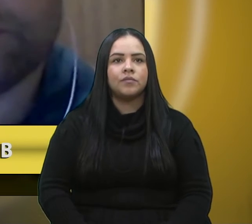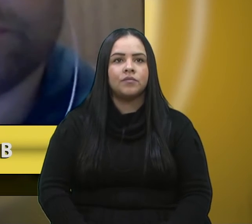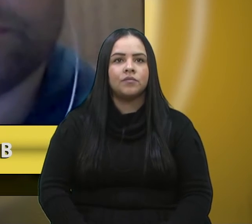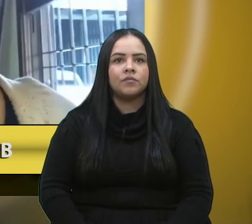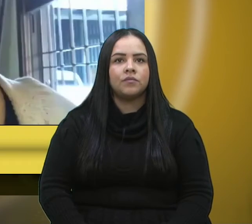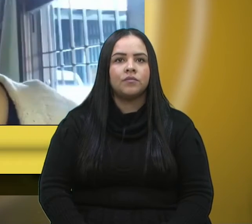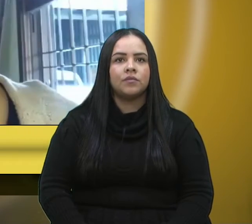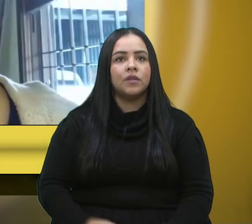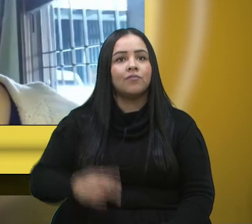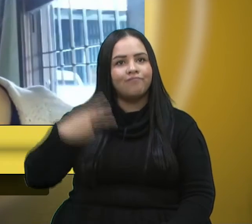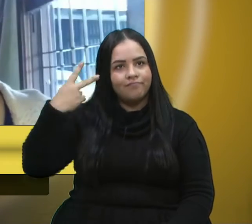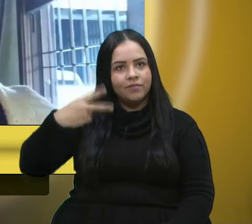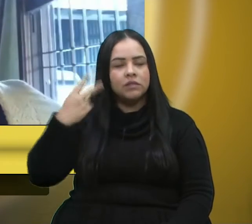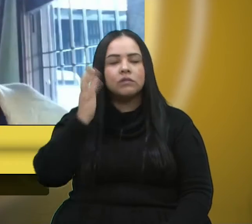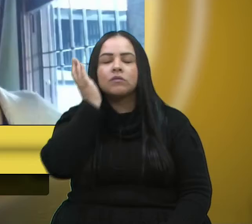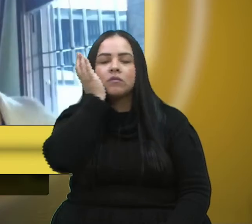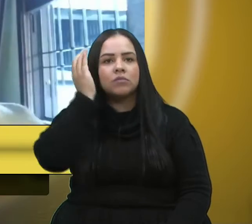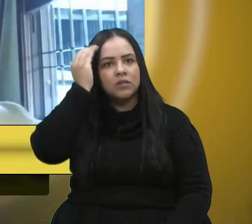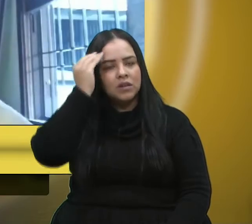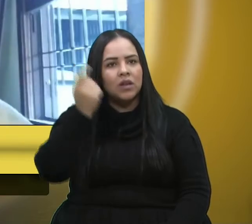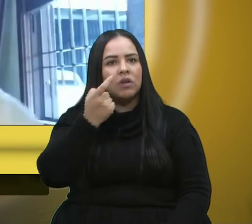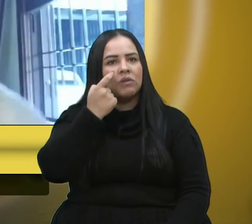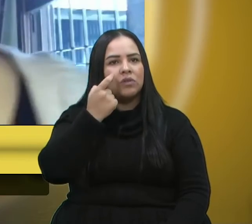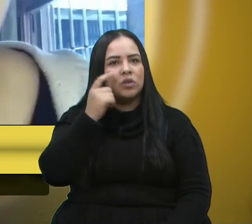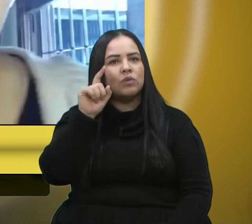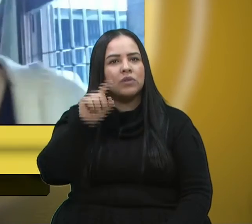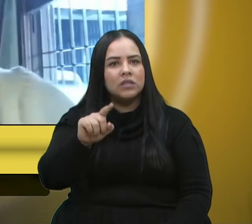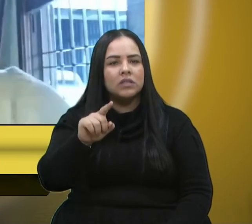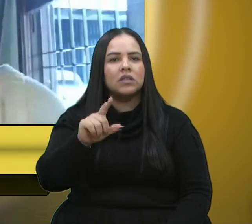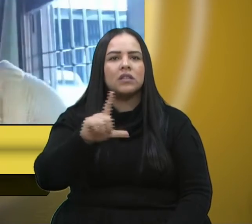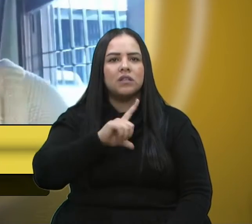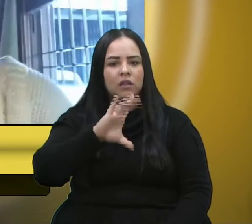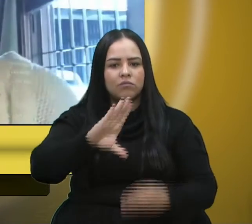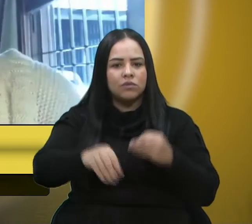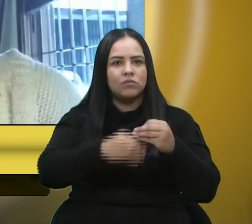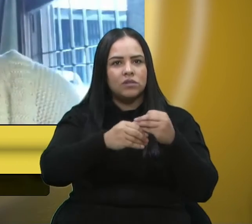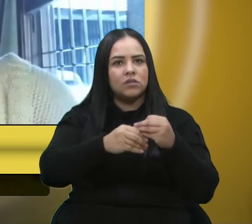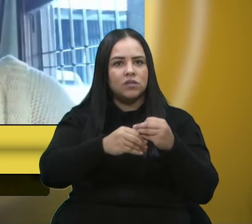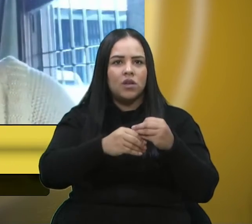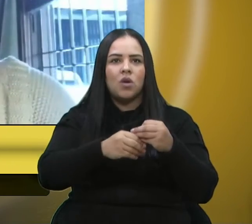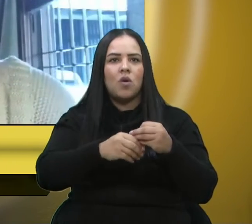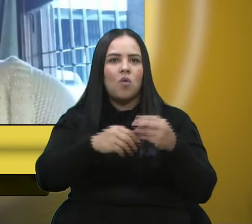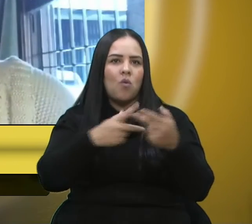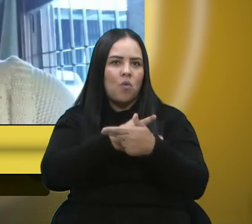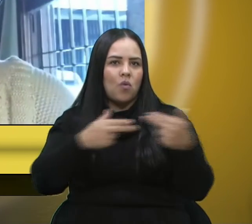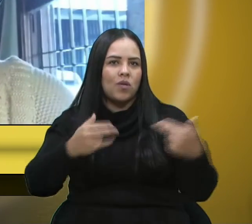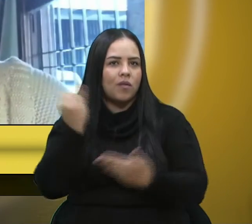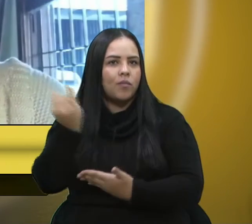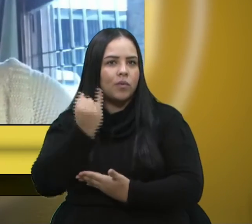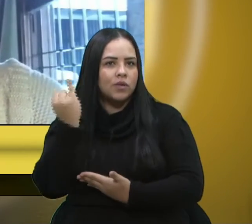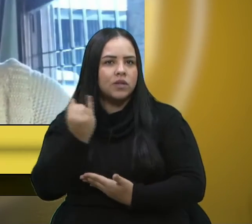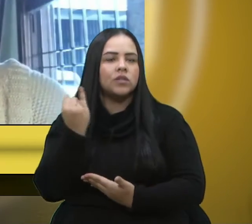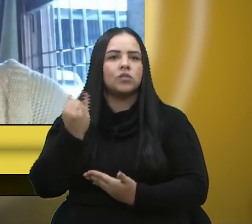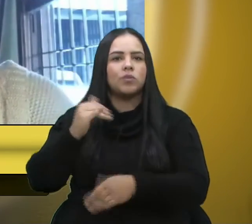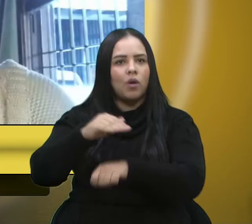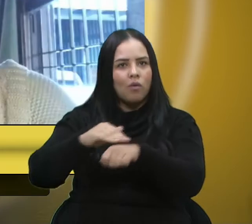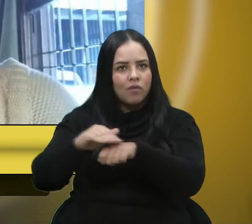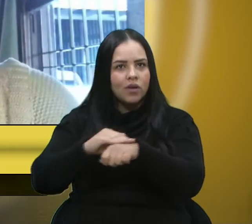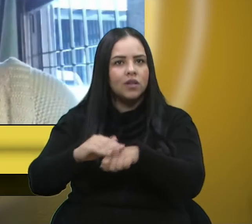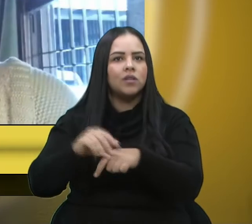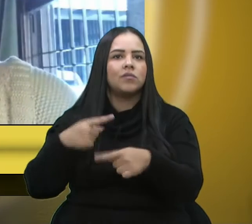vereador Felipe, eu vejo que o senhor traz vários elementos bem importantes para o debate, né? Essa questão de que o sistema